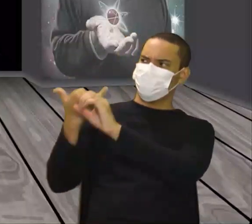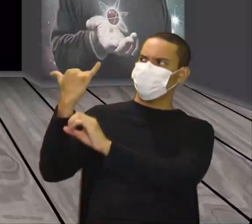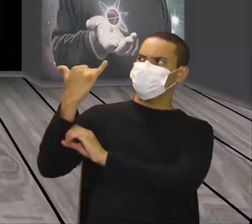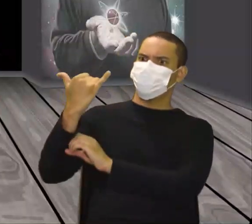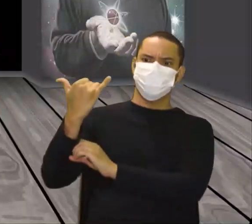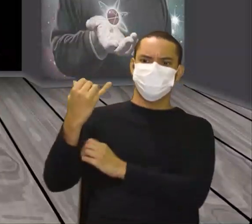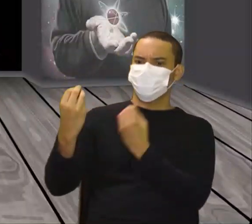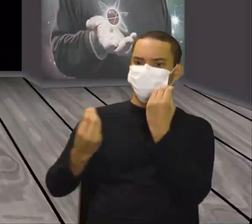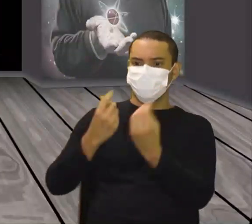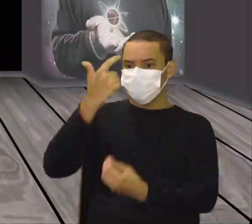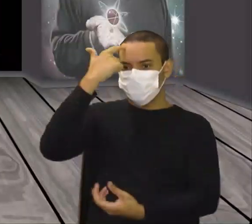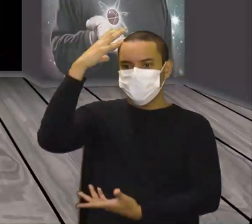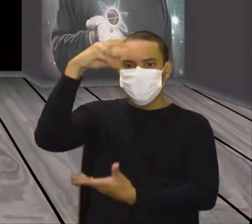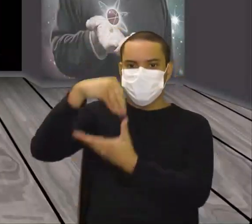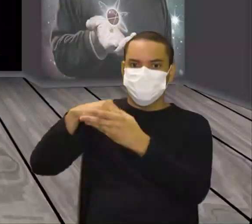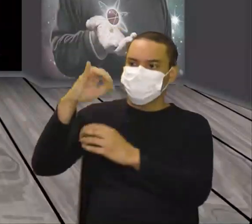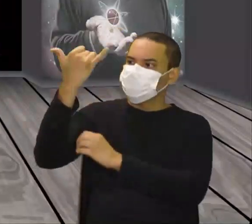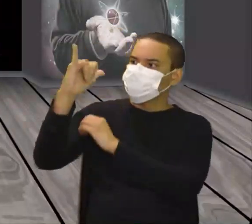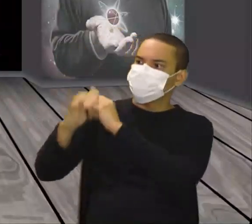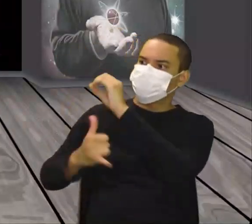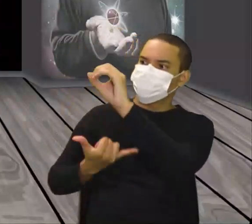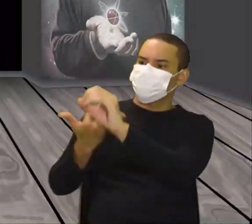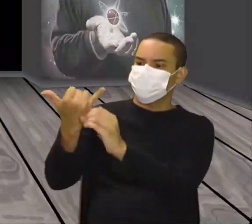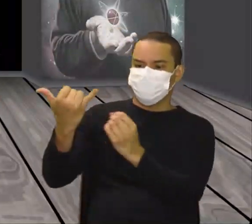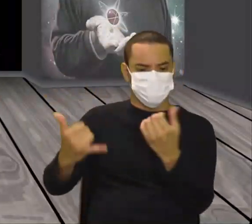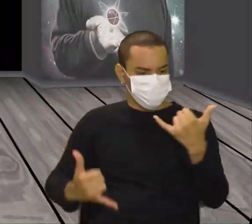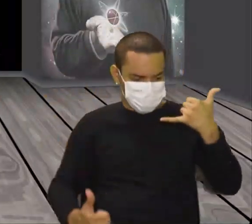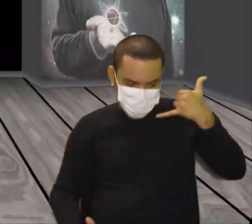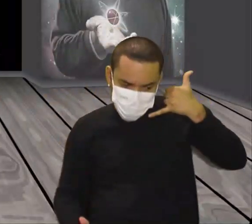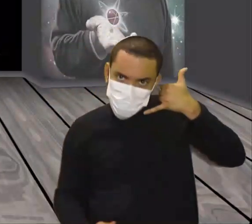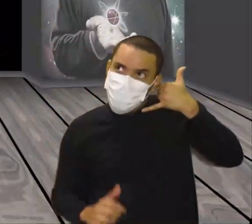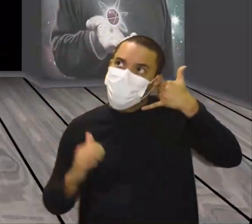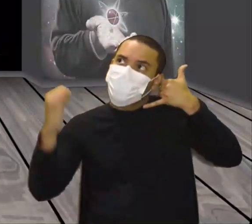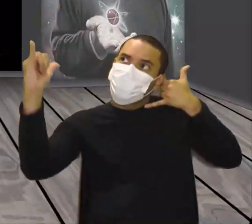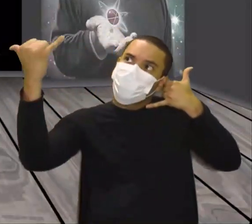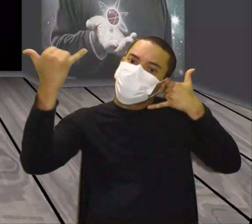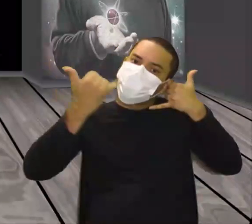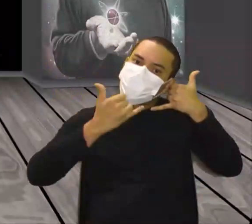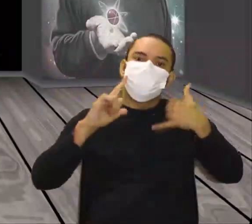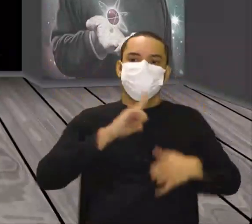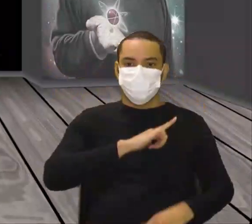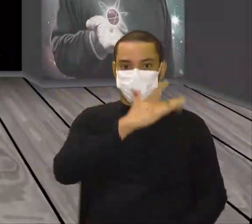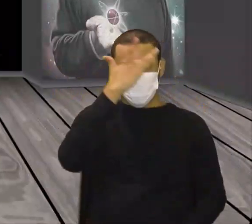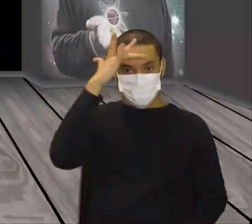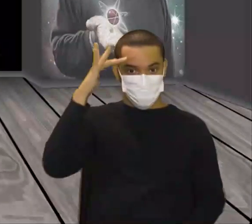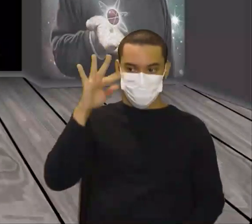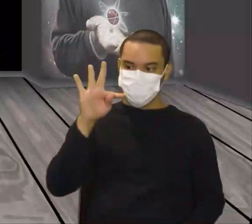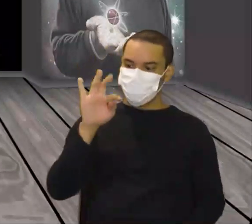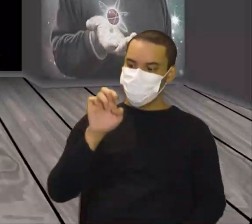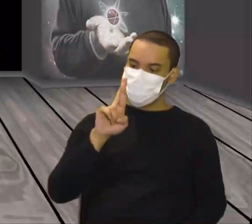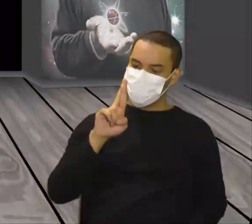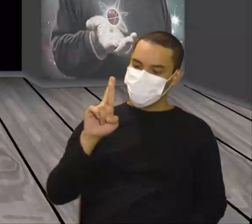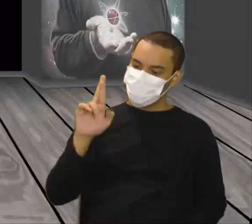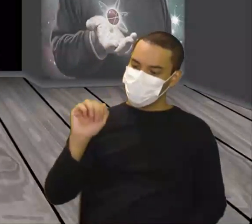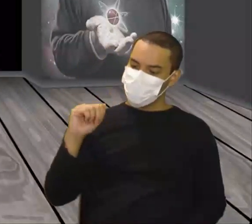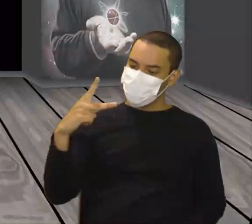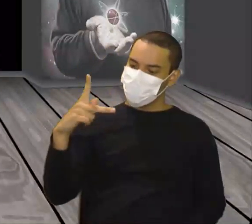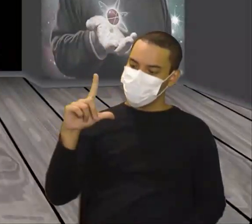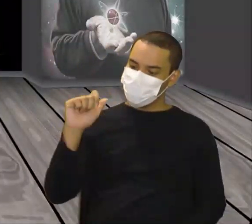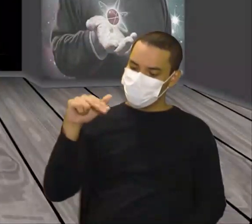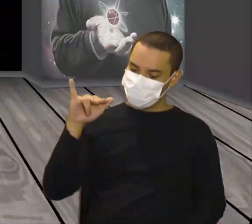tem a cabeça dele, como é que vai esse sinal, né? Existem as pessoas terraplanistas, conversei com uma pessoa,